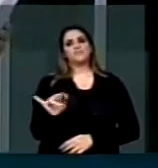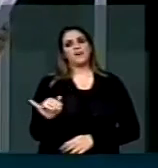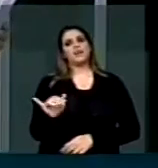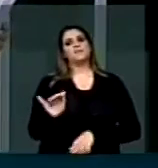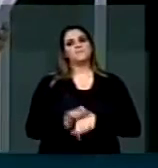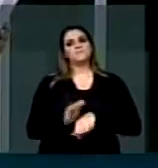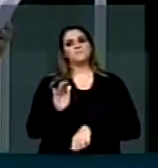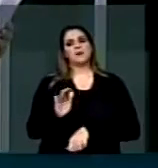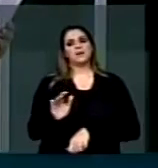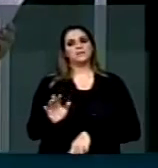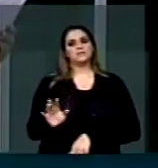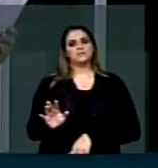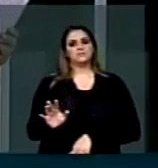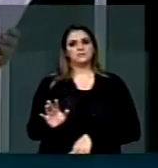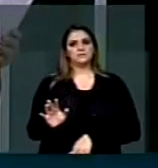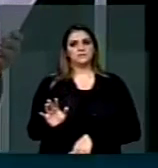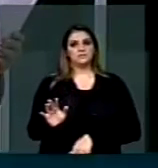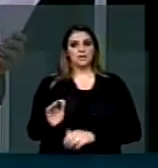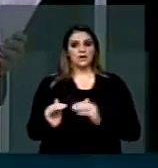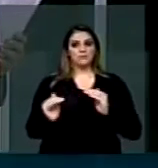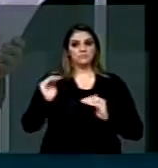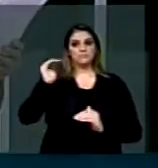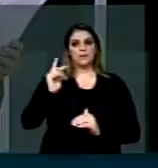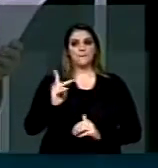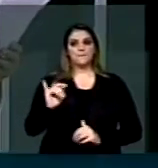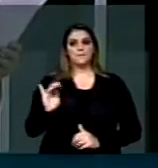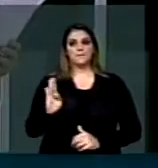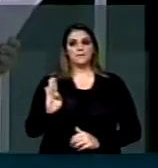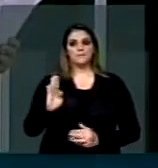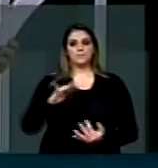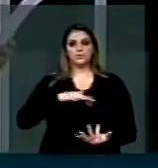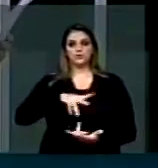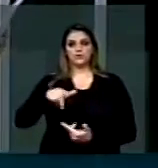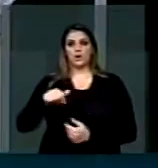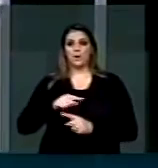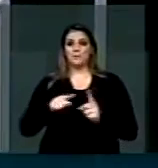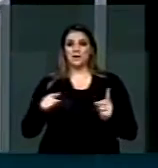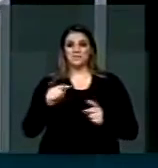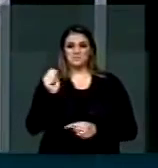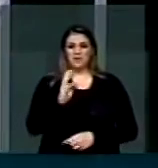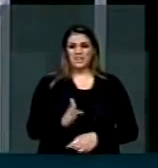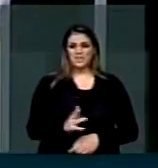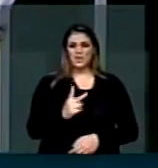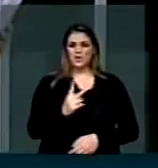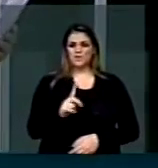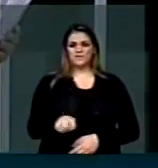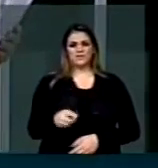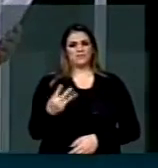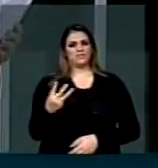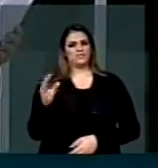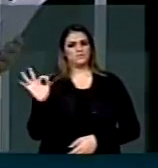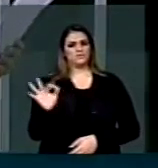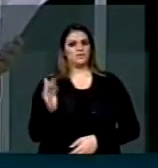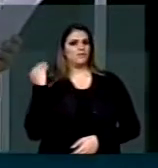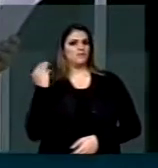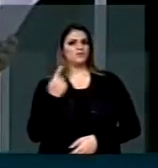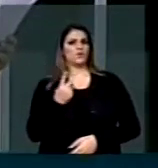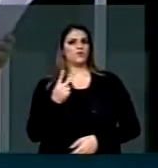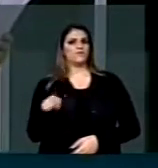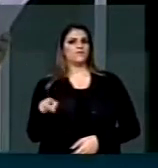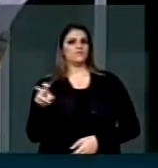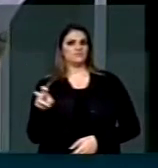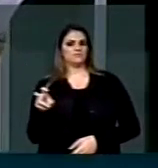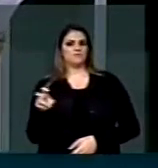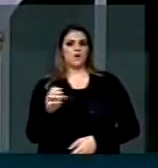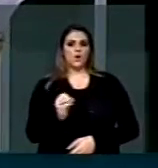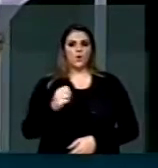PIB mundial e baixou a do Brasil de 2,5% para 2,3% em 2014. A ONU e o